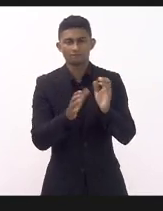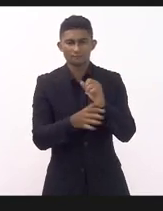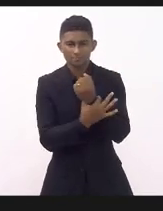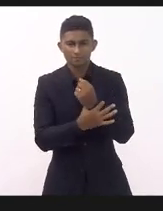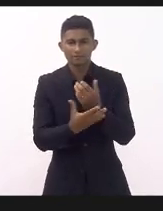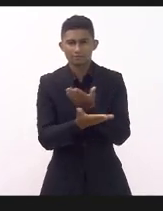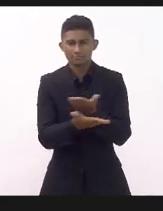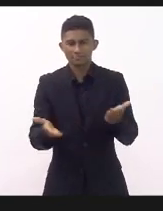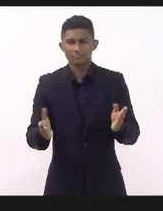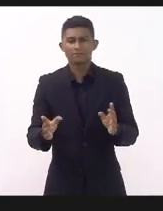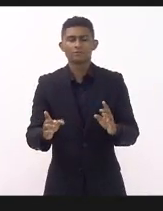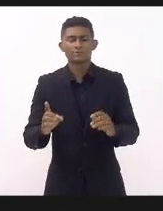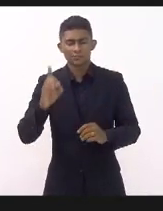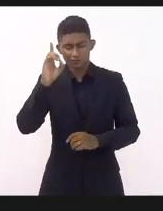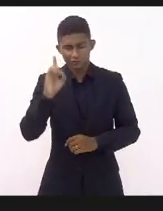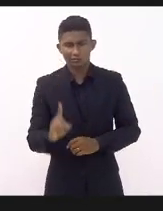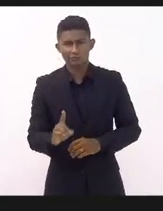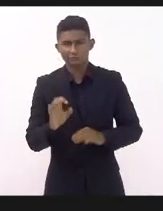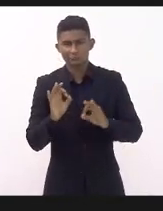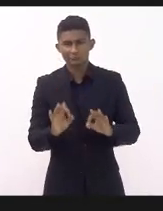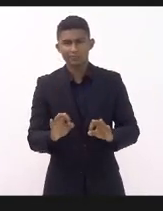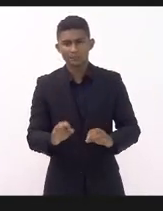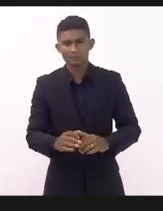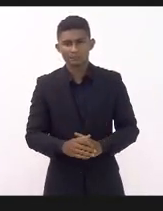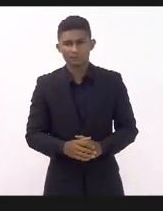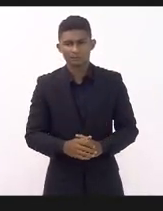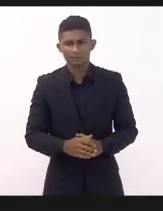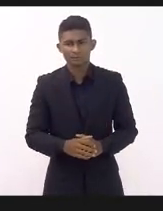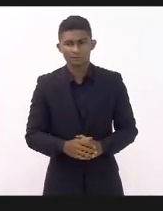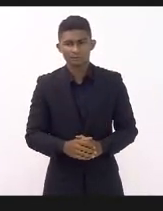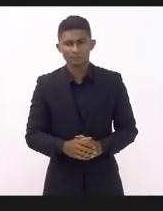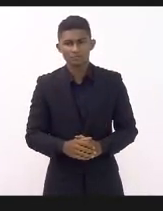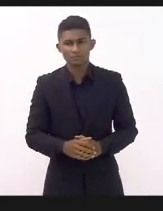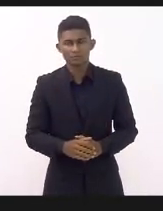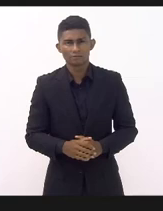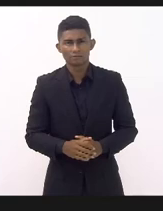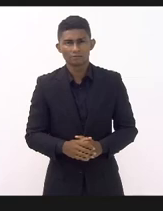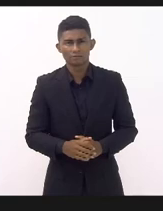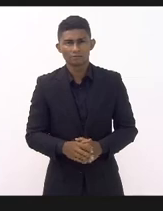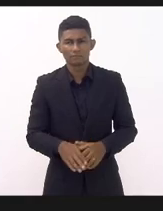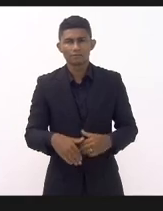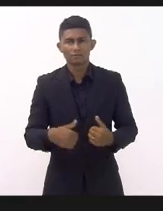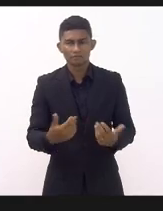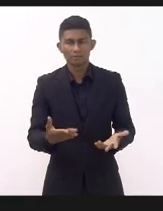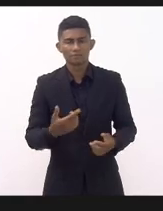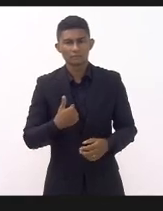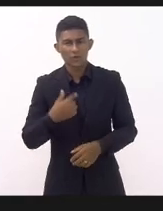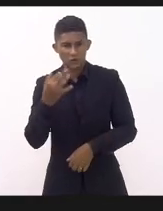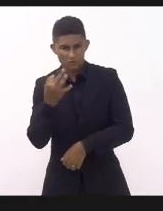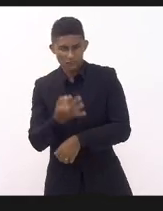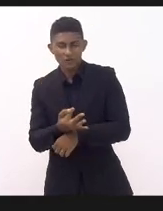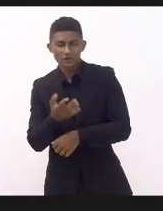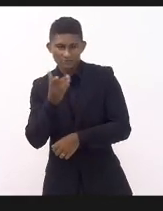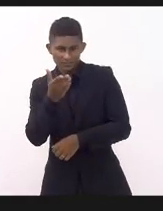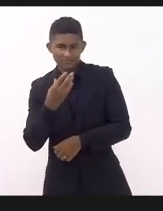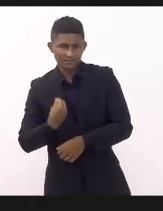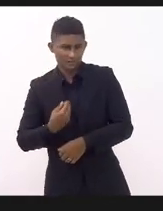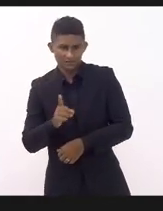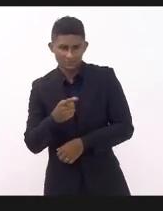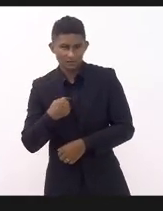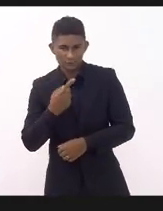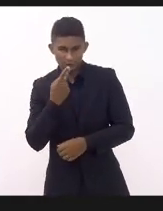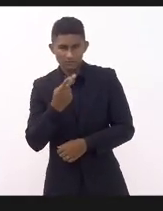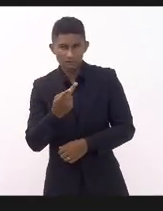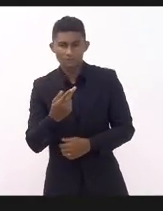direito à oportunidade da nossa juventude. Então, justificado sendo, presidente, passo o projeto do deputado